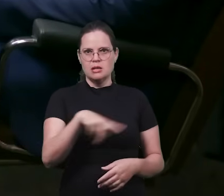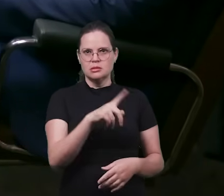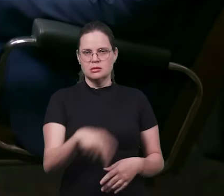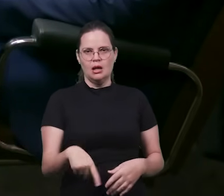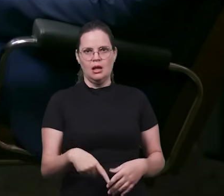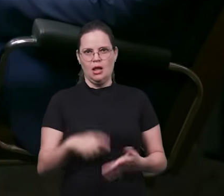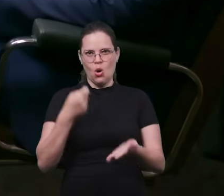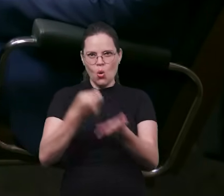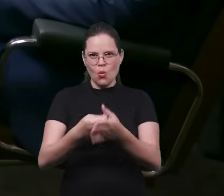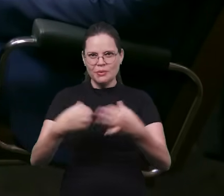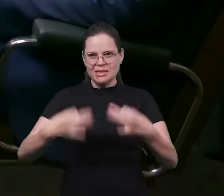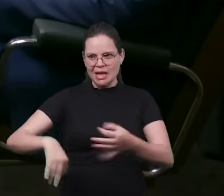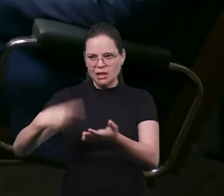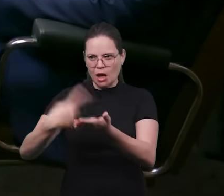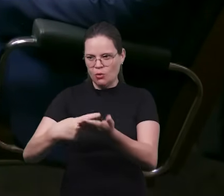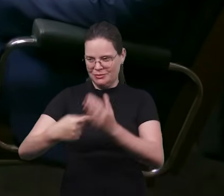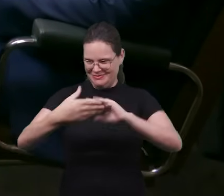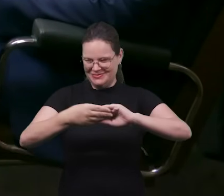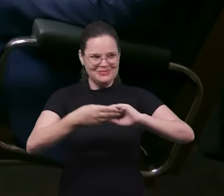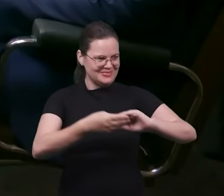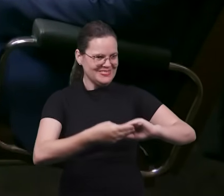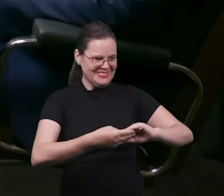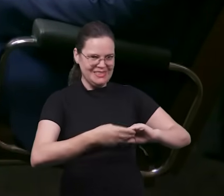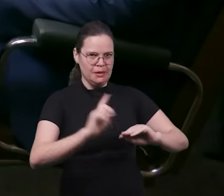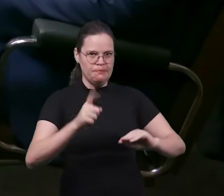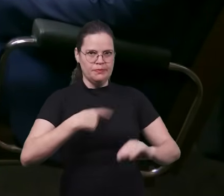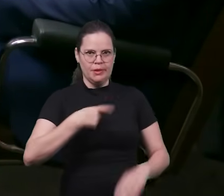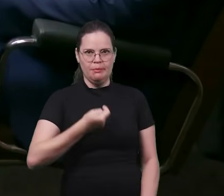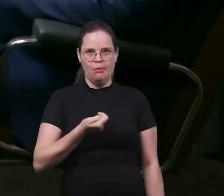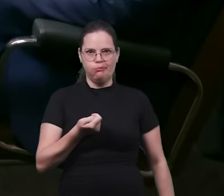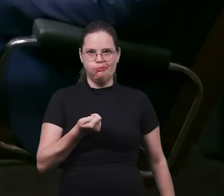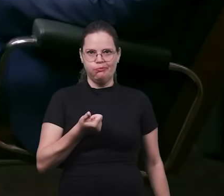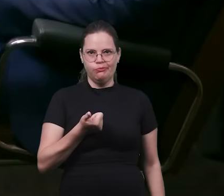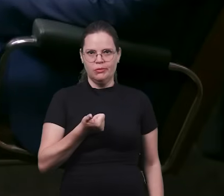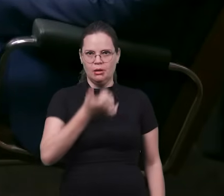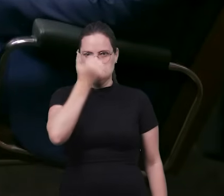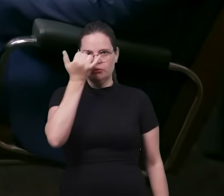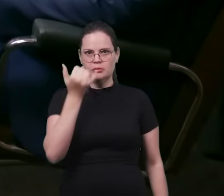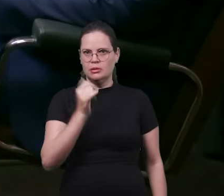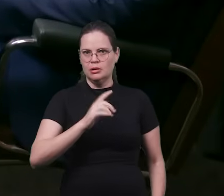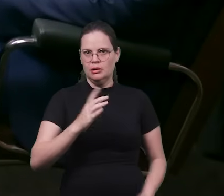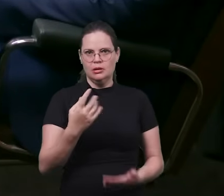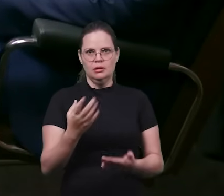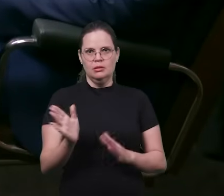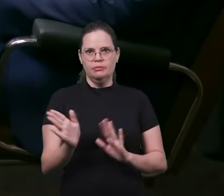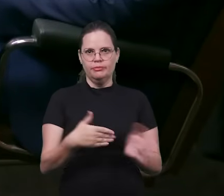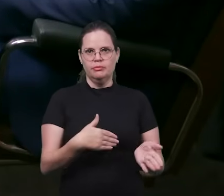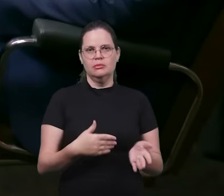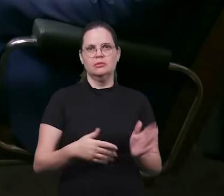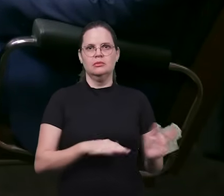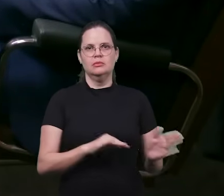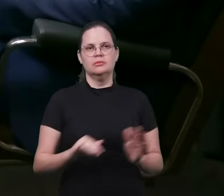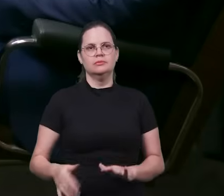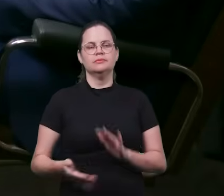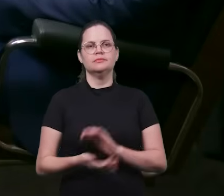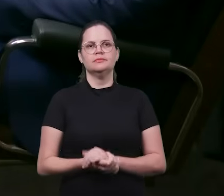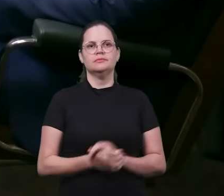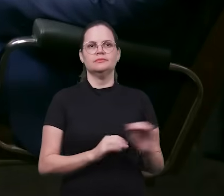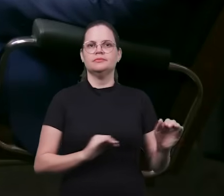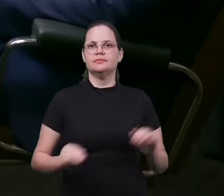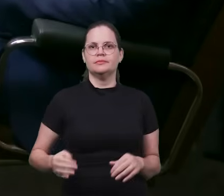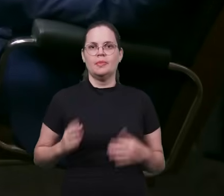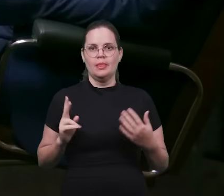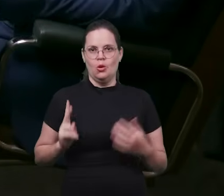acordos, né? Exatamente. E como o pastor Diniz disse, nós precisamos ser diferentes. Paulo fala isso, escrevendo a segunda carta de Timóteo. Isso. Mas